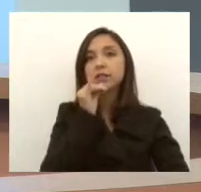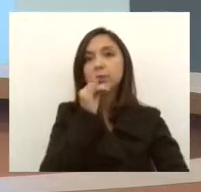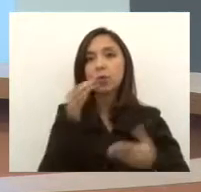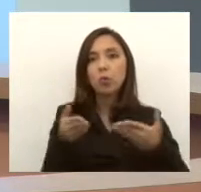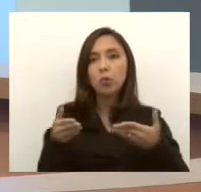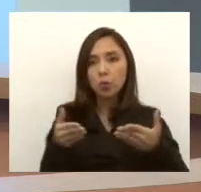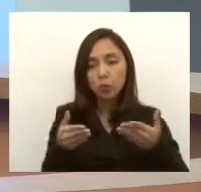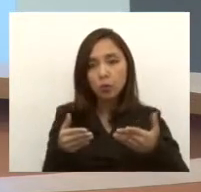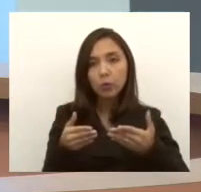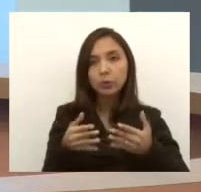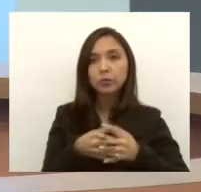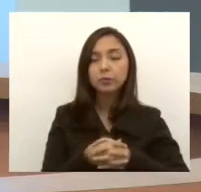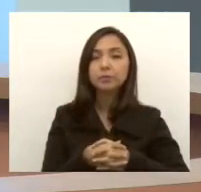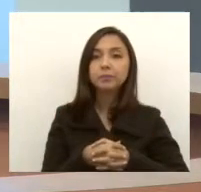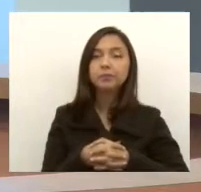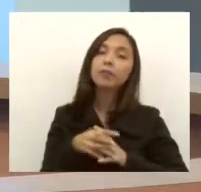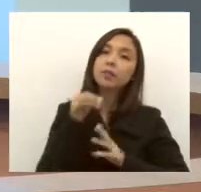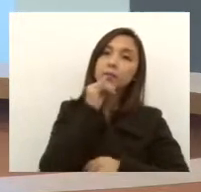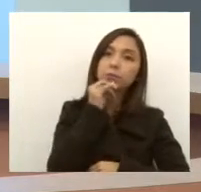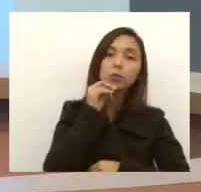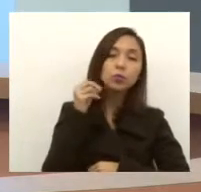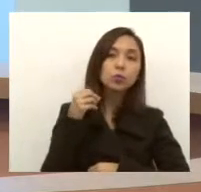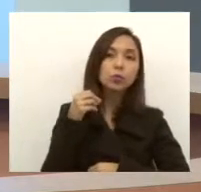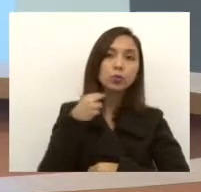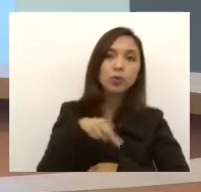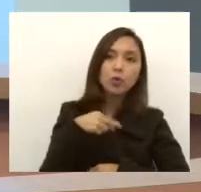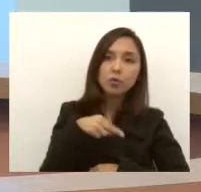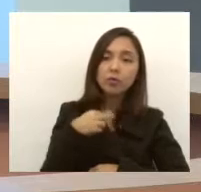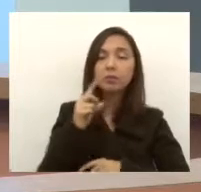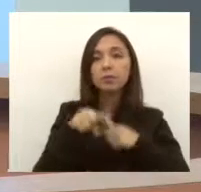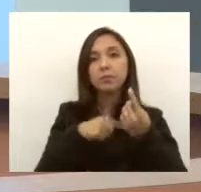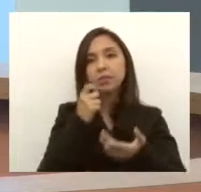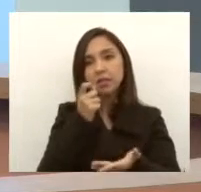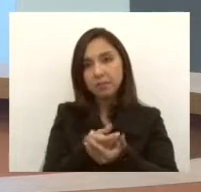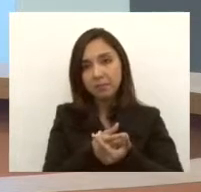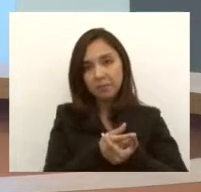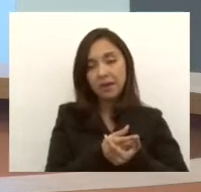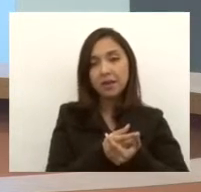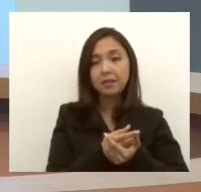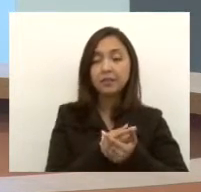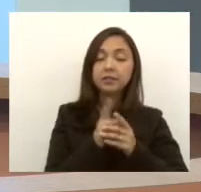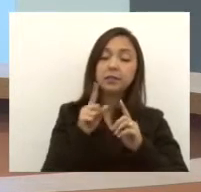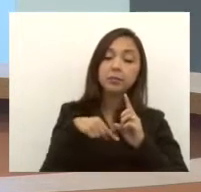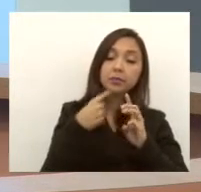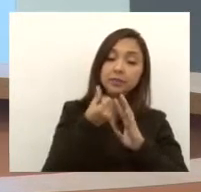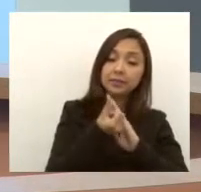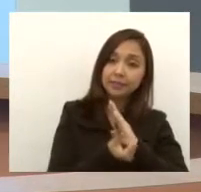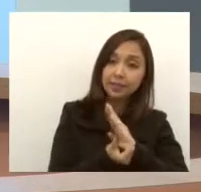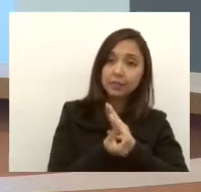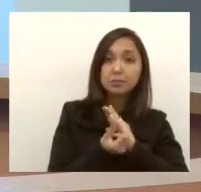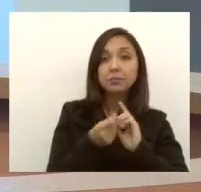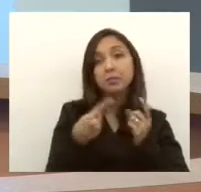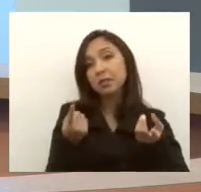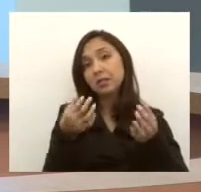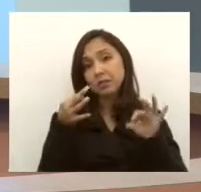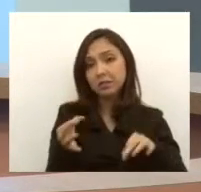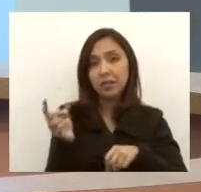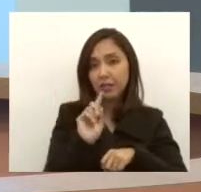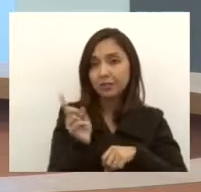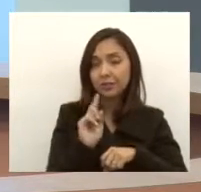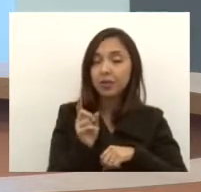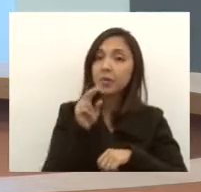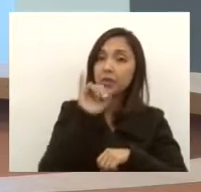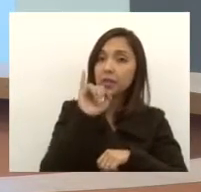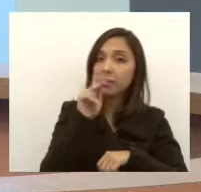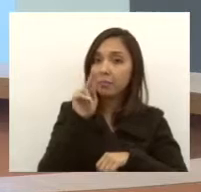dentista abre um consultório dentário em novembro, ele vai pagar o tributo correspondente a 6 meses, que também não é justo. O